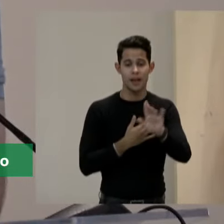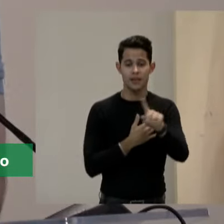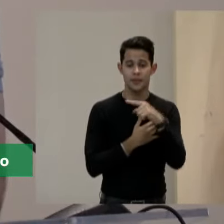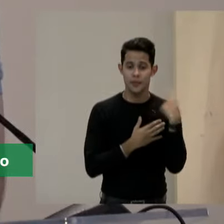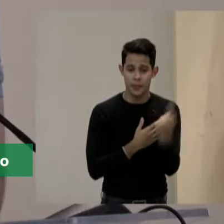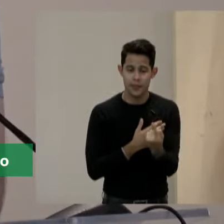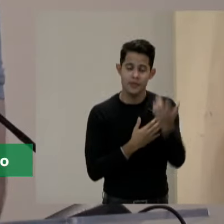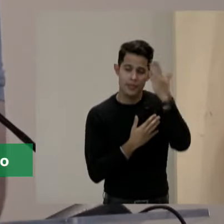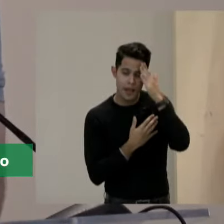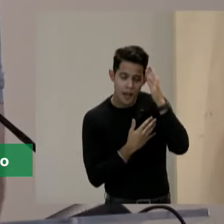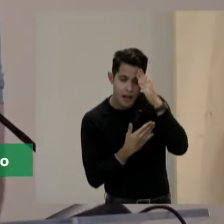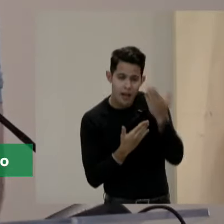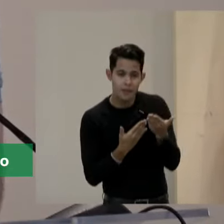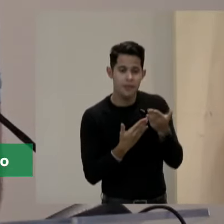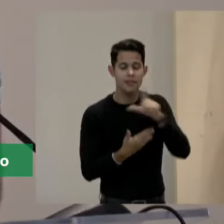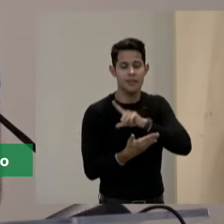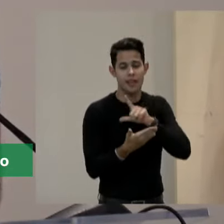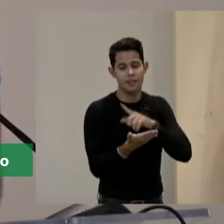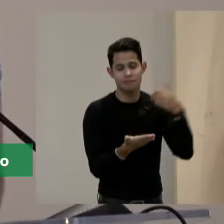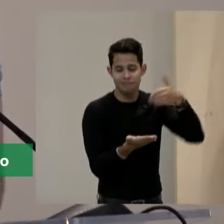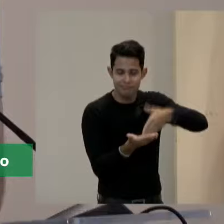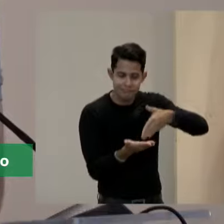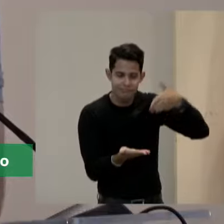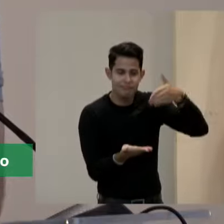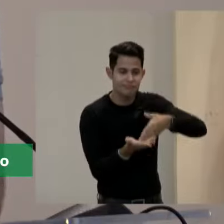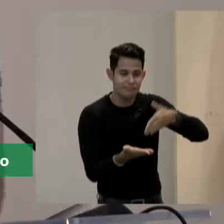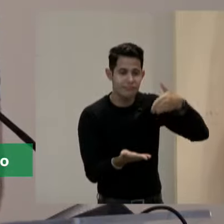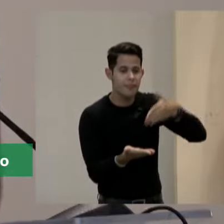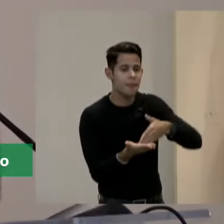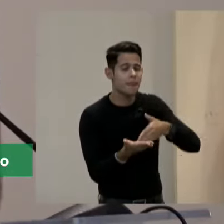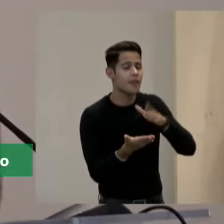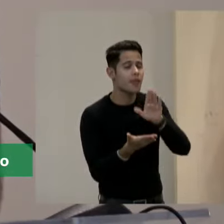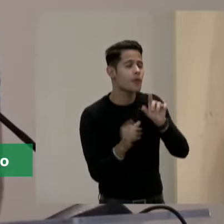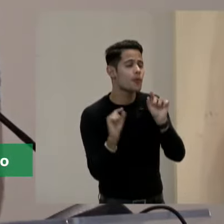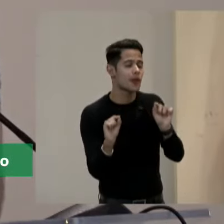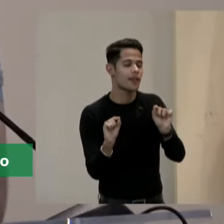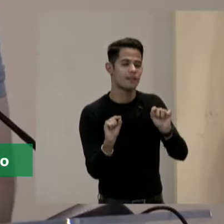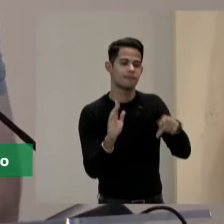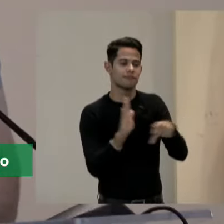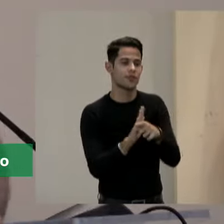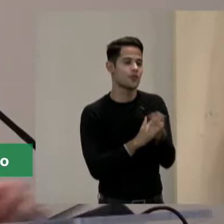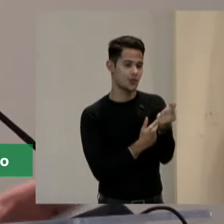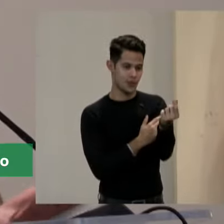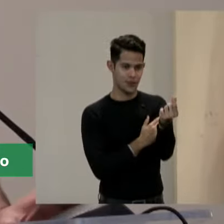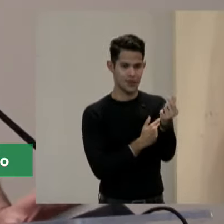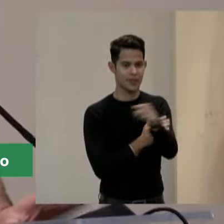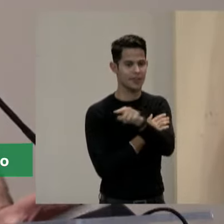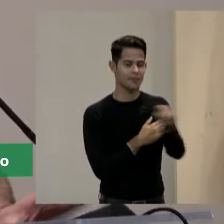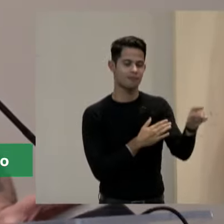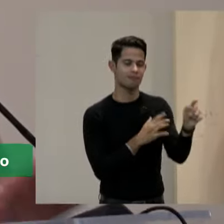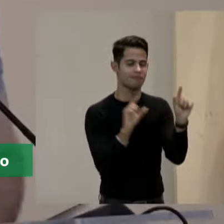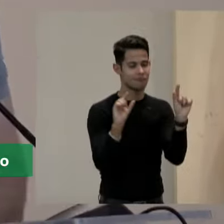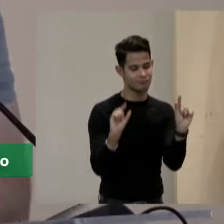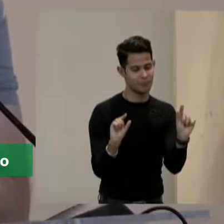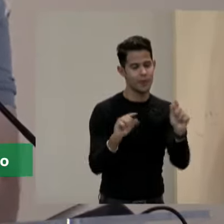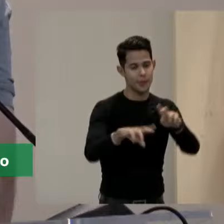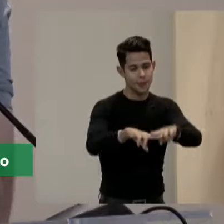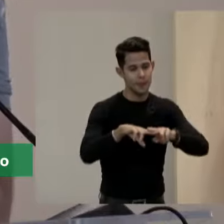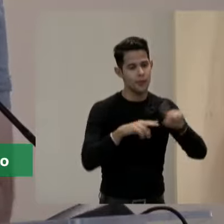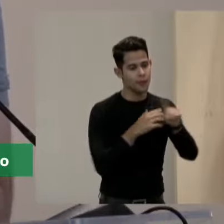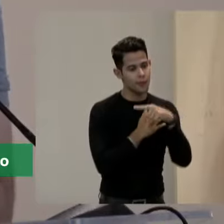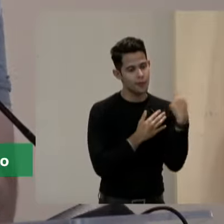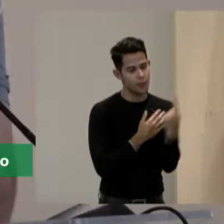também que uma das barreiras de acessar conhecimento é a financeira. Né? Então, a gente busca, ao máximo,